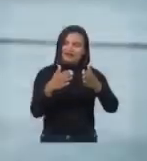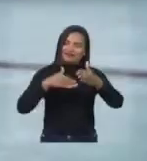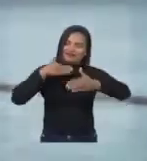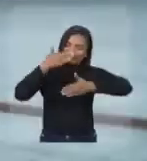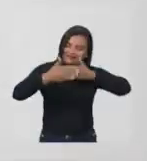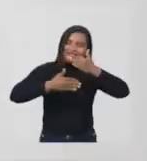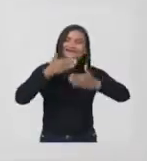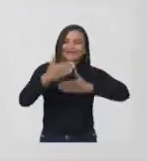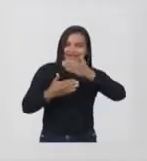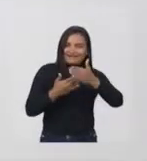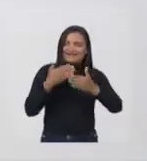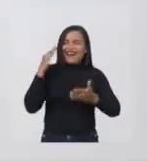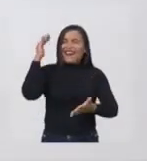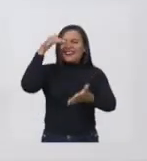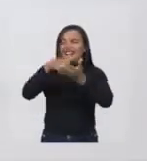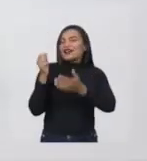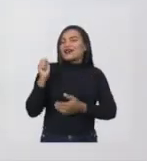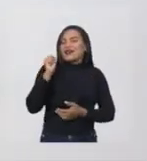até o topo da escada.